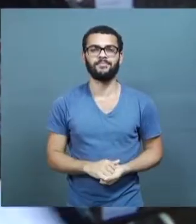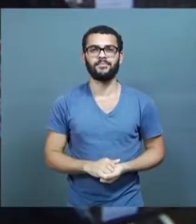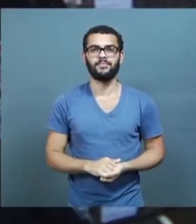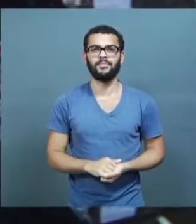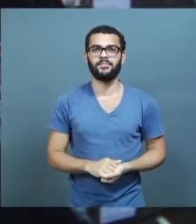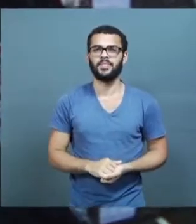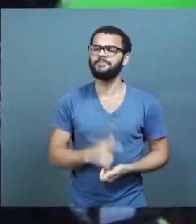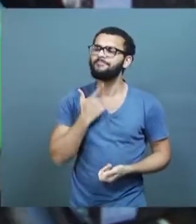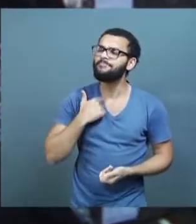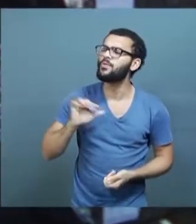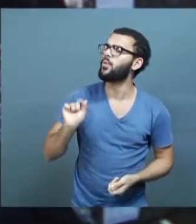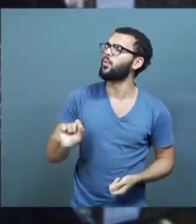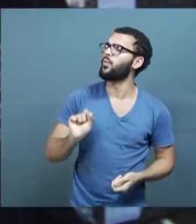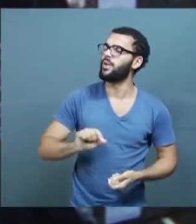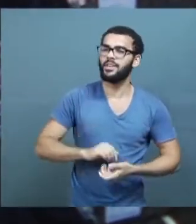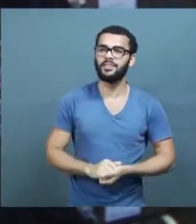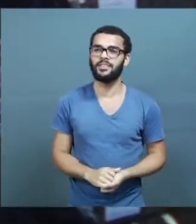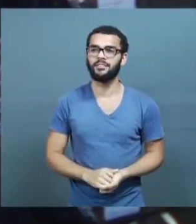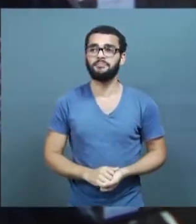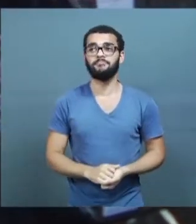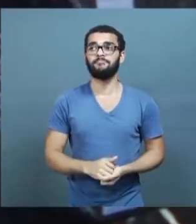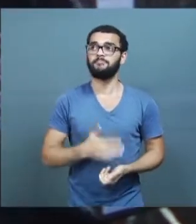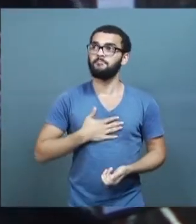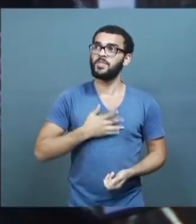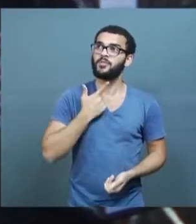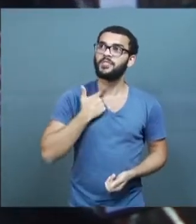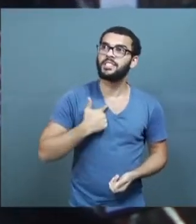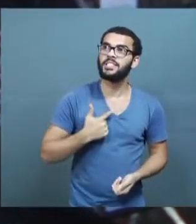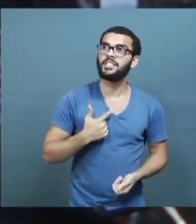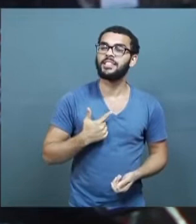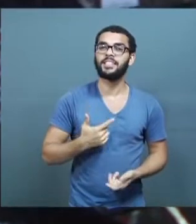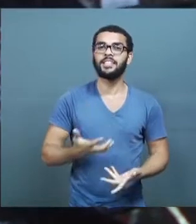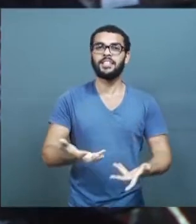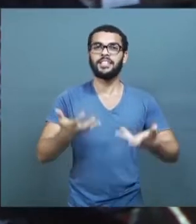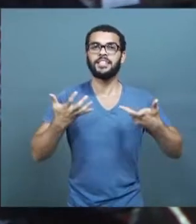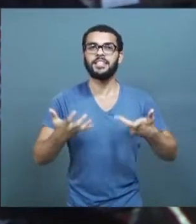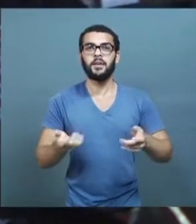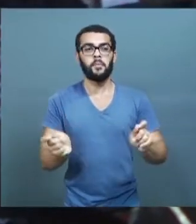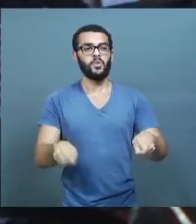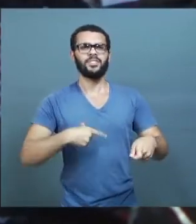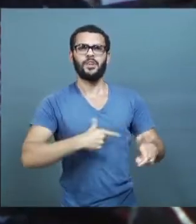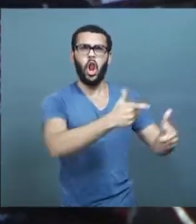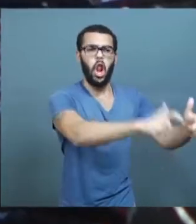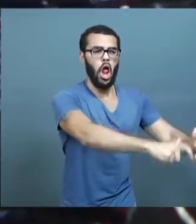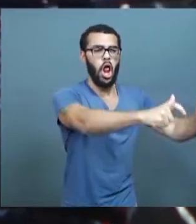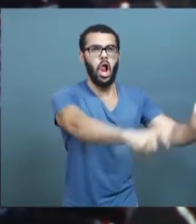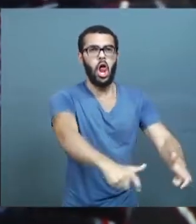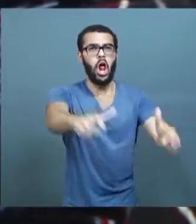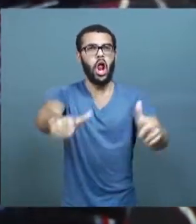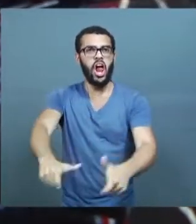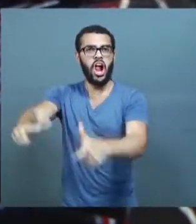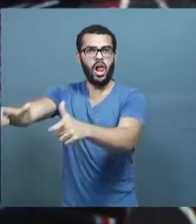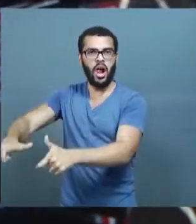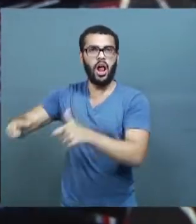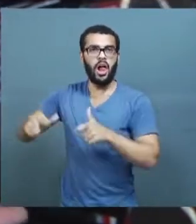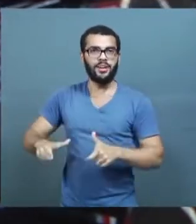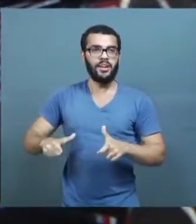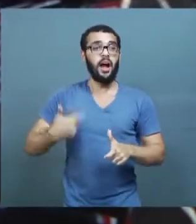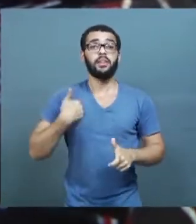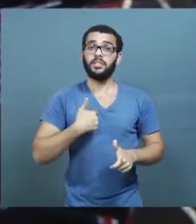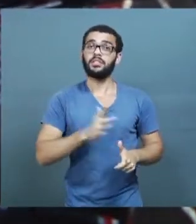Qual que é o seu desejo? É pontos, ter pontos. Já temos geladeiras